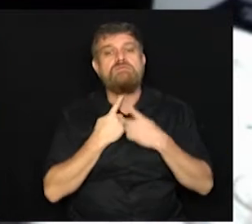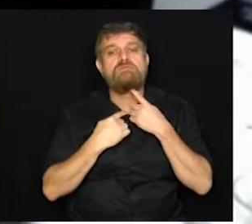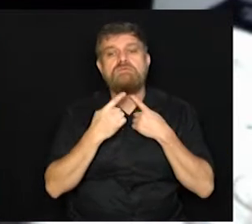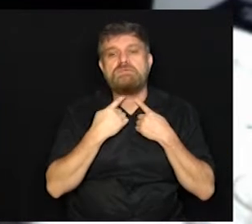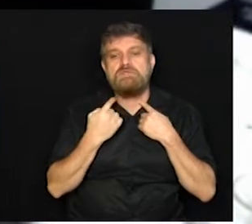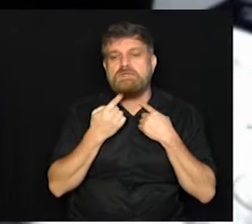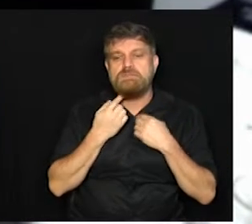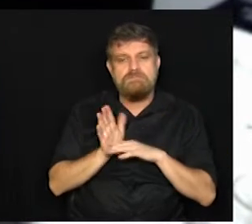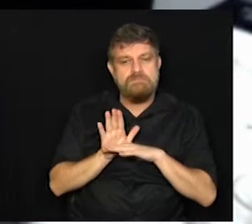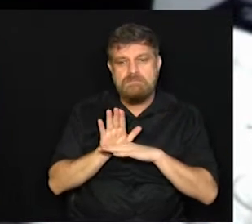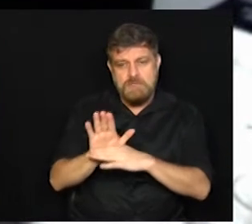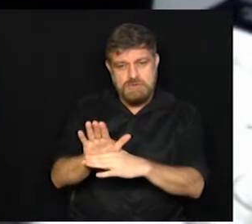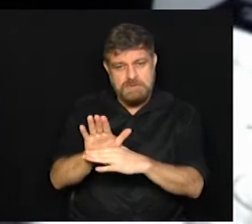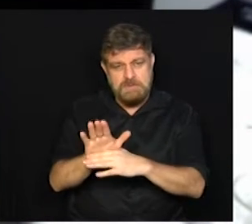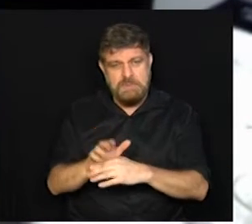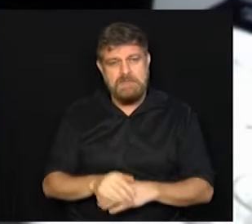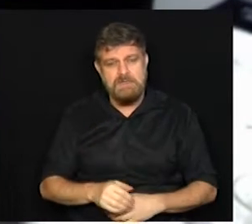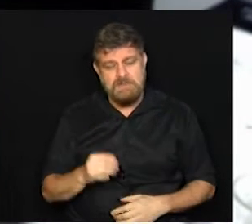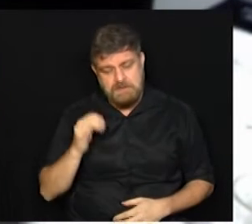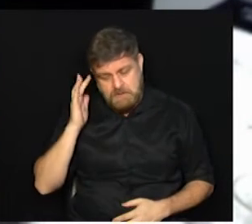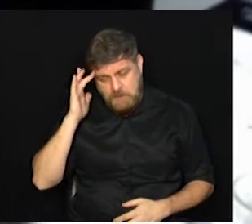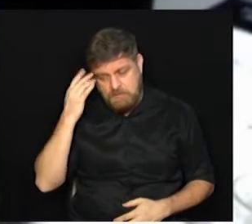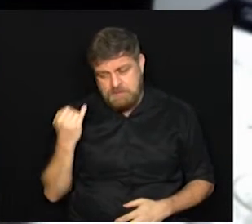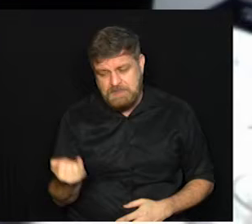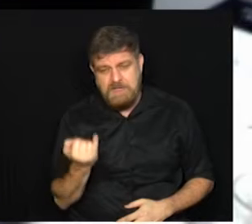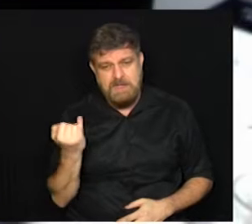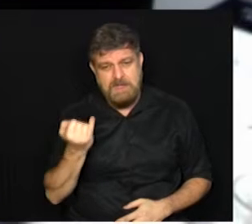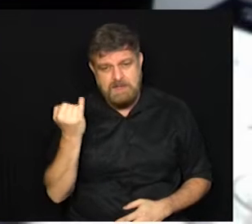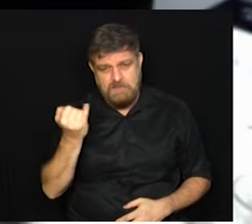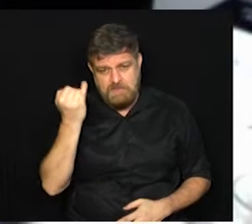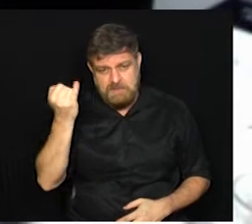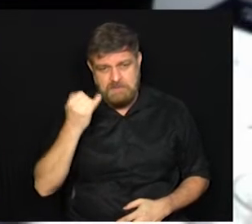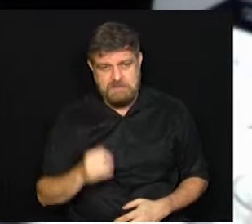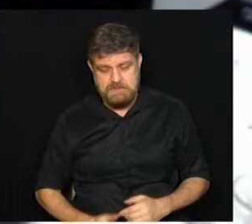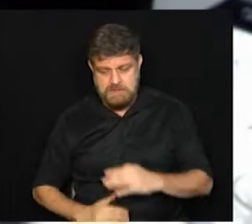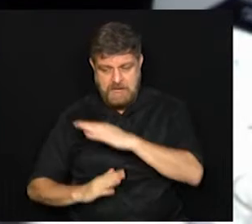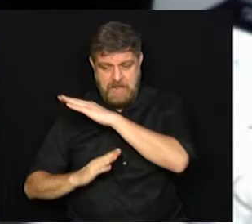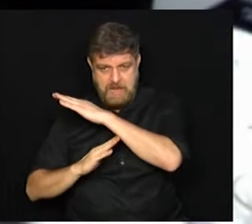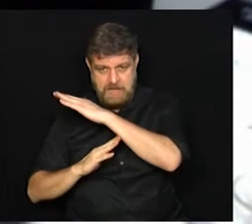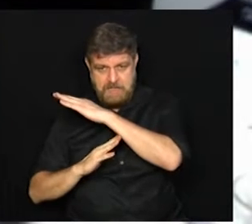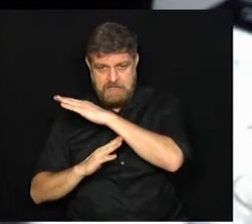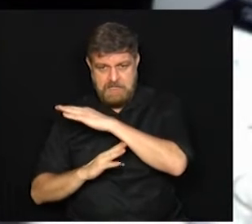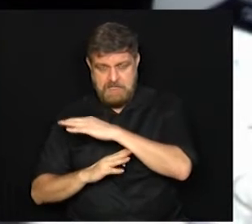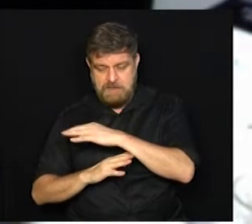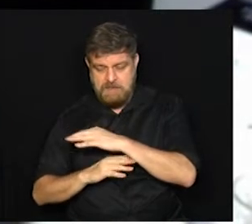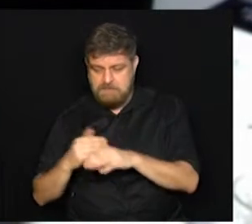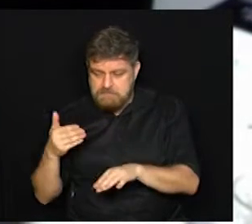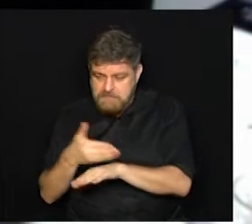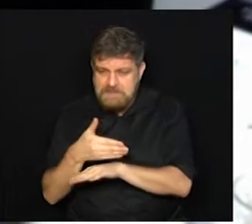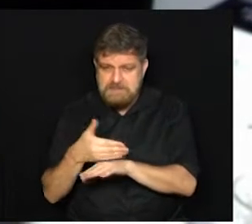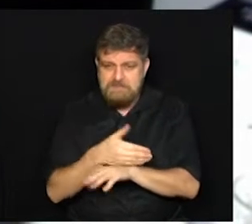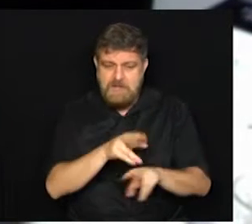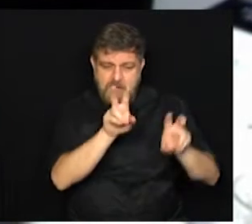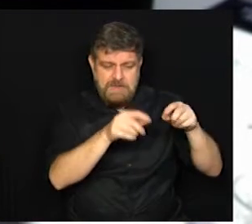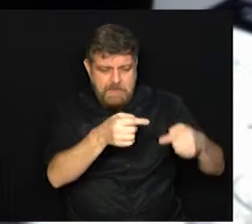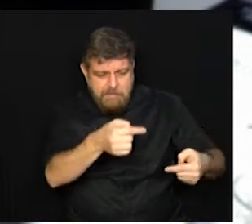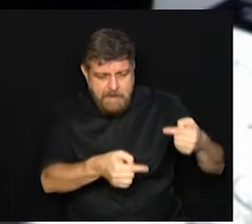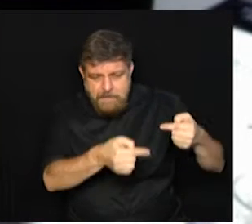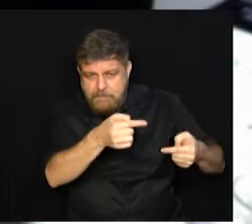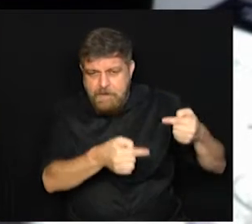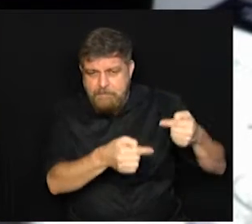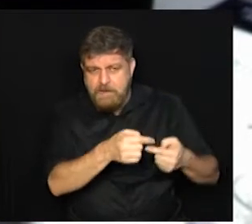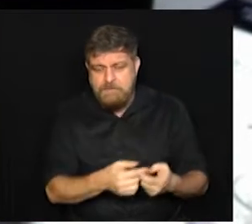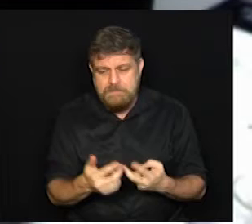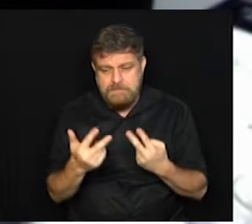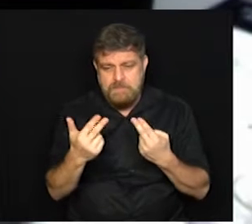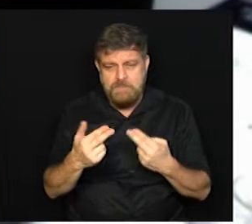muito importante a participação do Legislativo também nesse assunto, né? Como bem lembrou